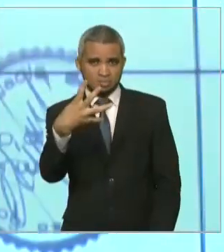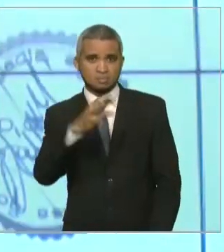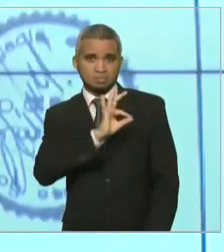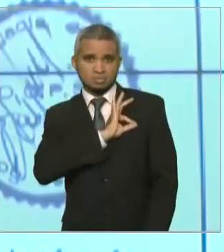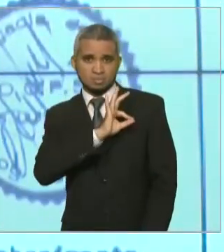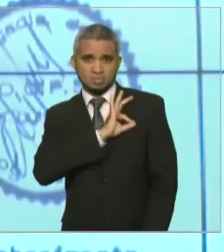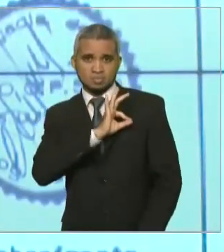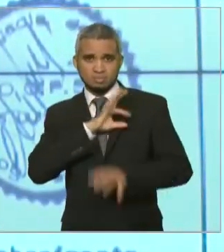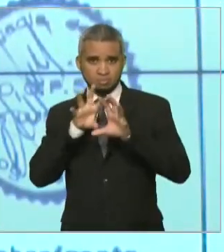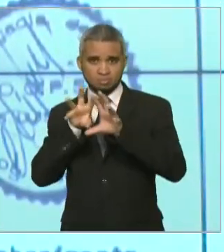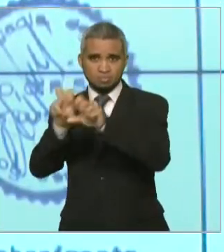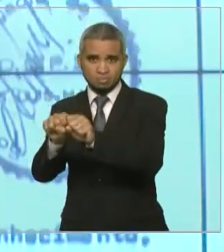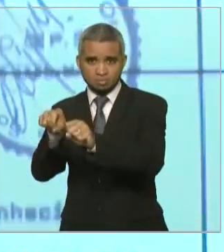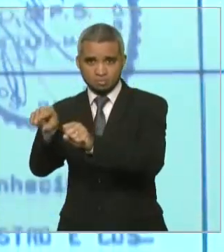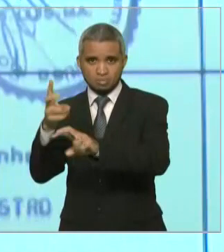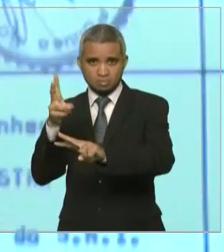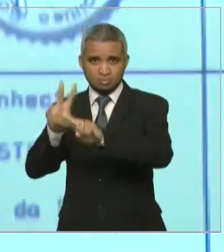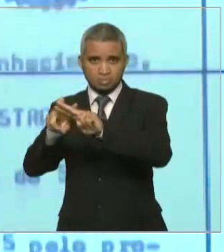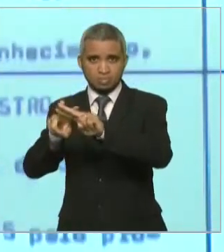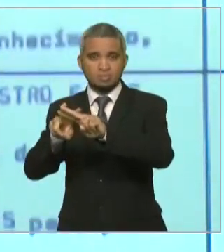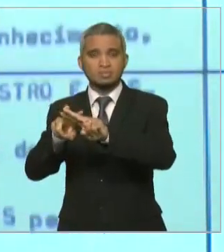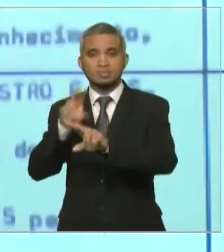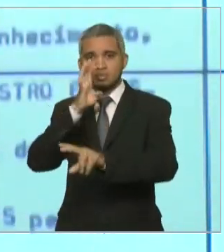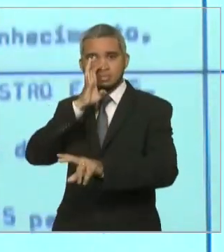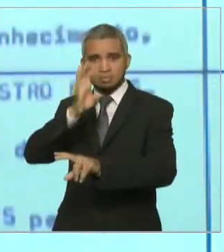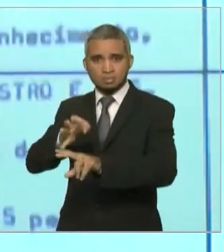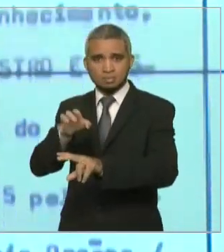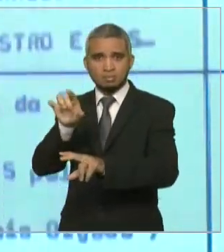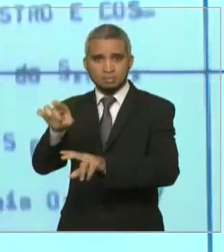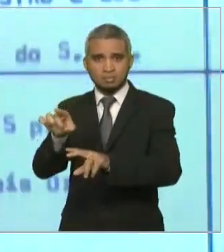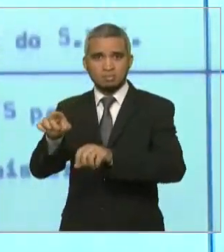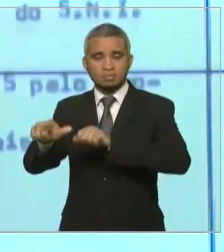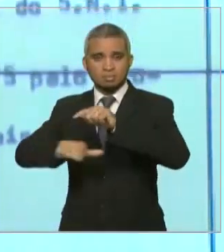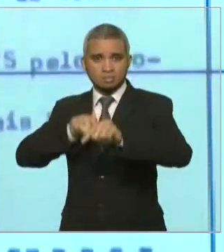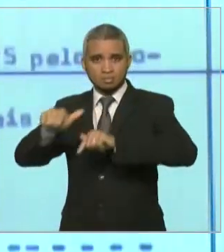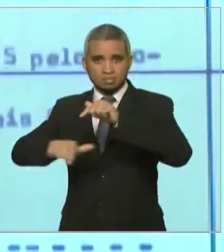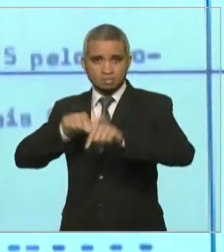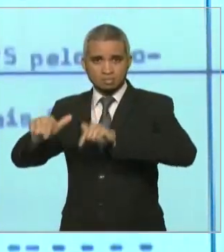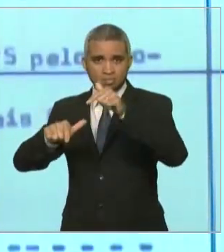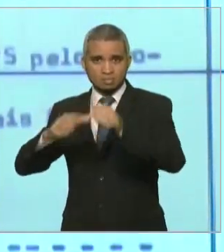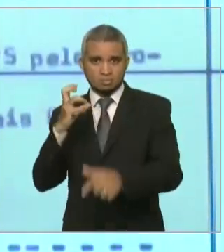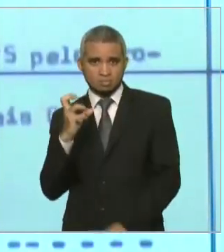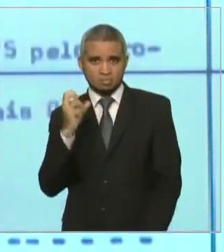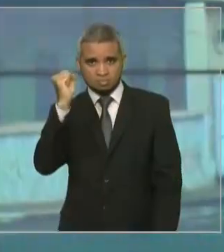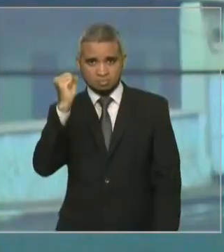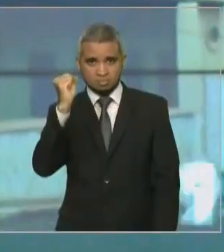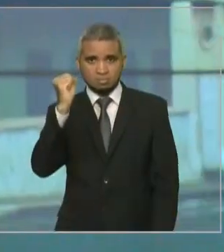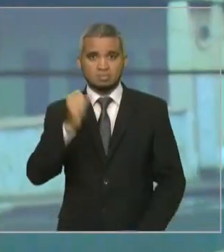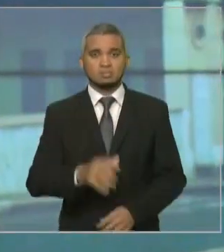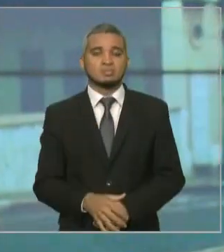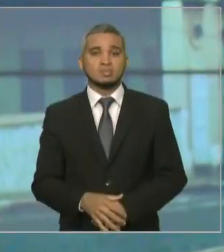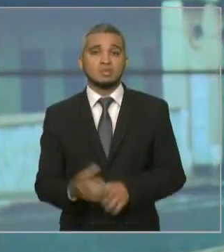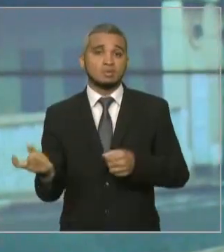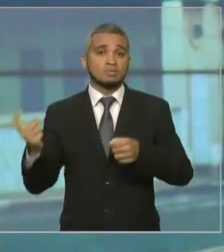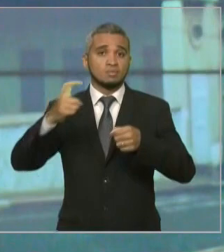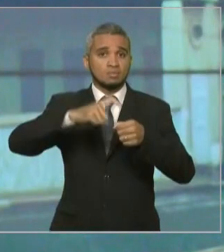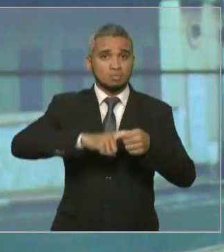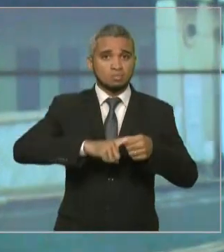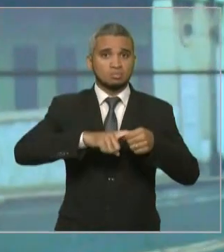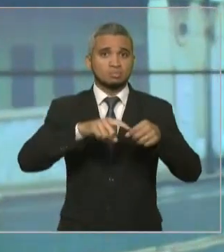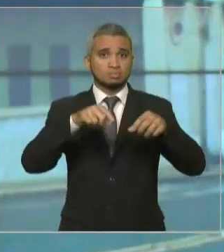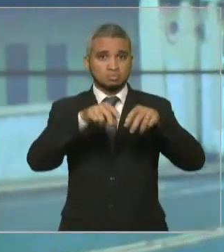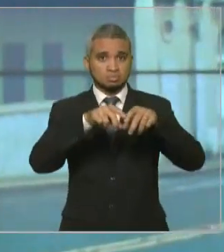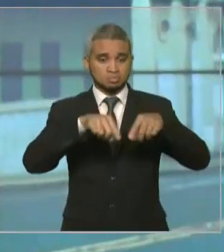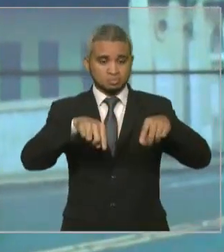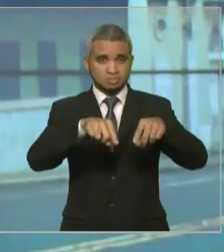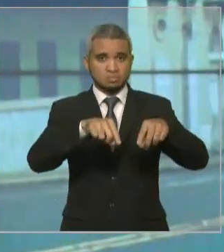1964, acusado de atividades subversivas e comunistas. Voltou ao Parlamento Estadual